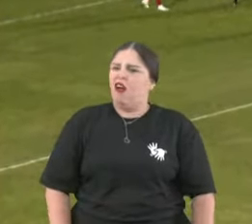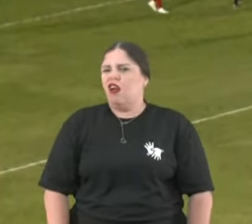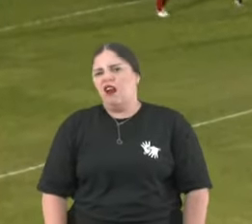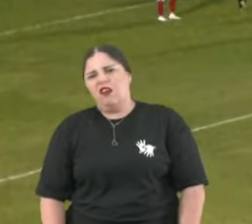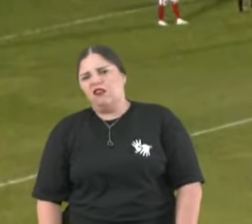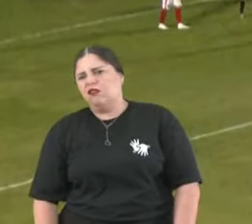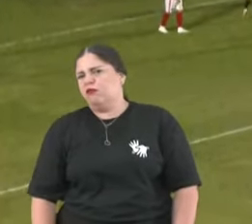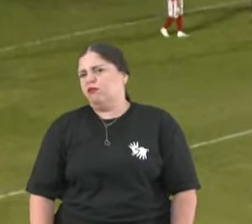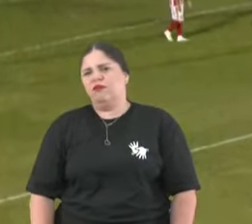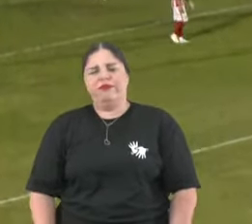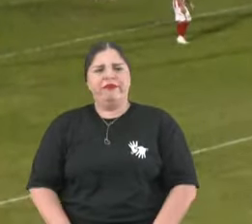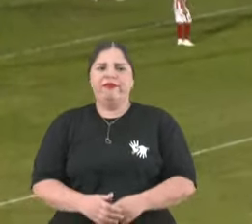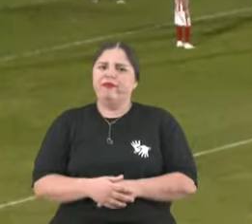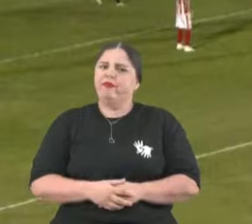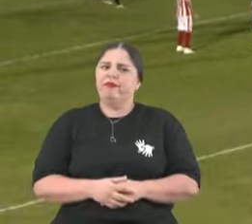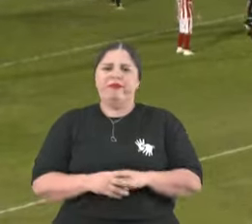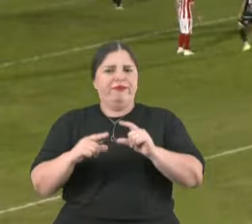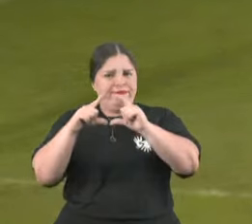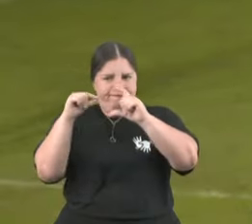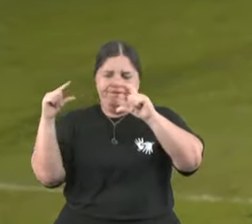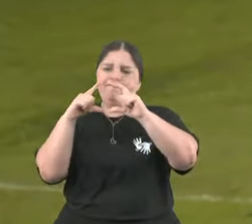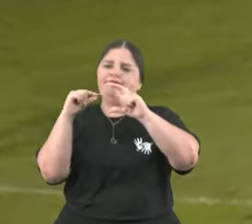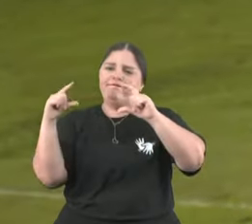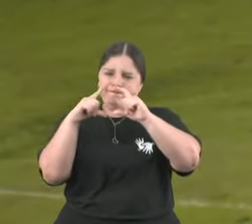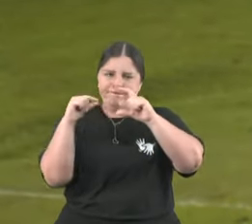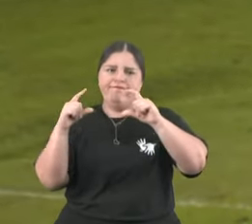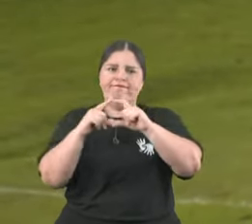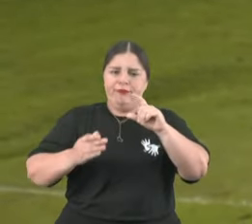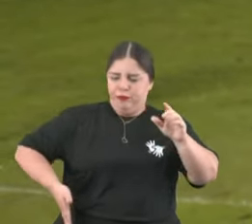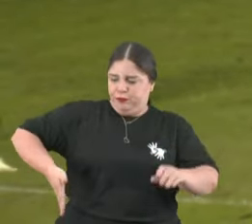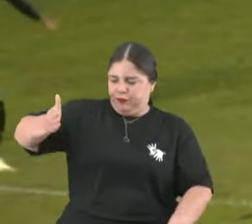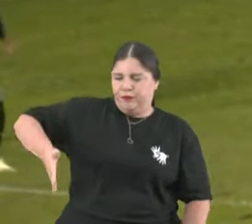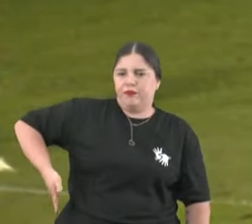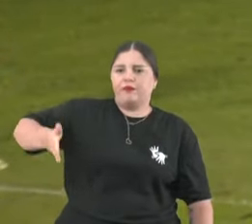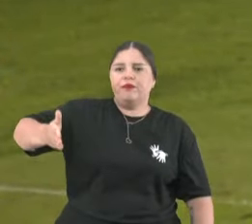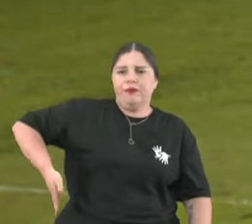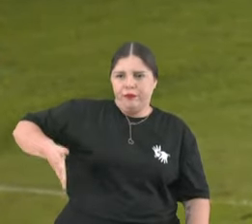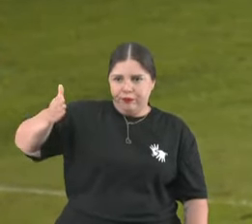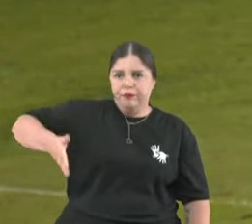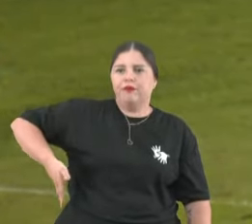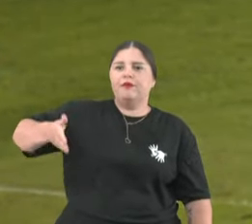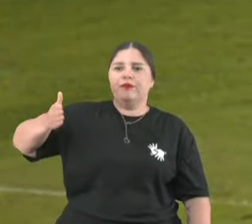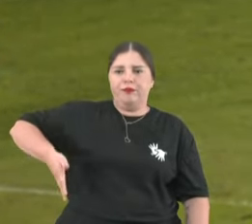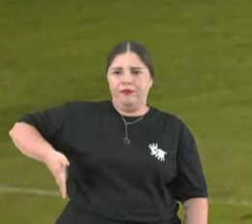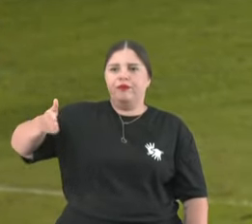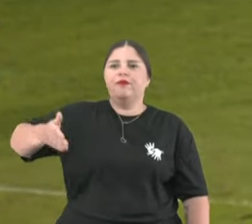Como Colina percebeu que ela não tinha força para sair pela linha de fundo, ele providencialmente mandou pela linha